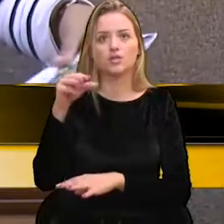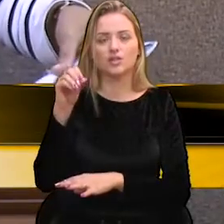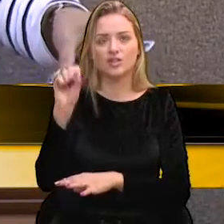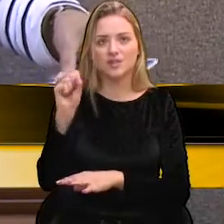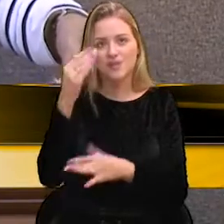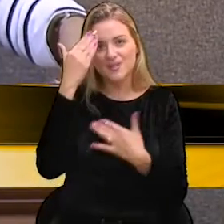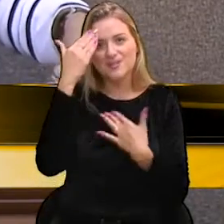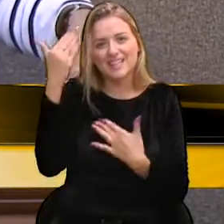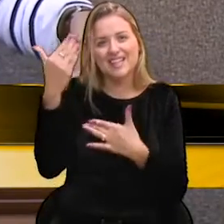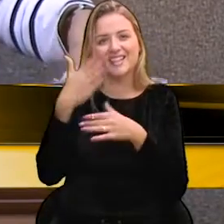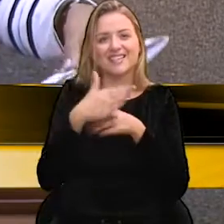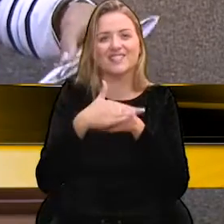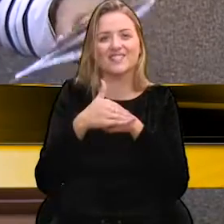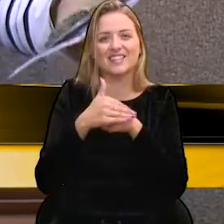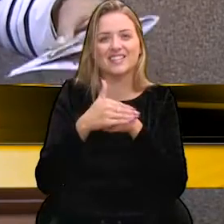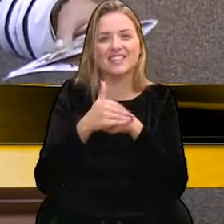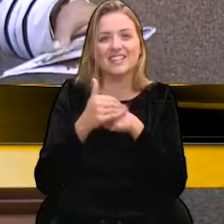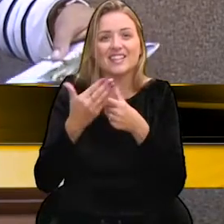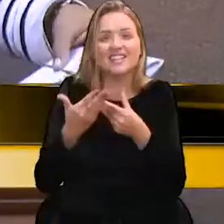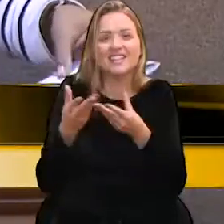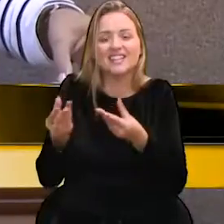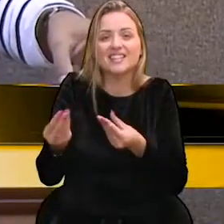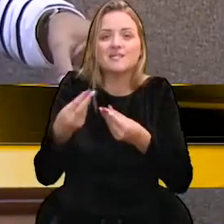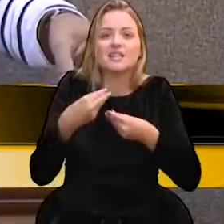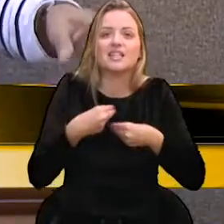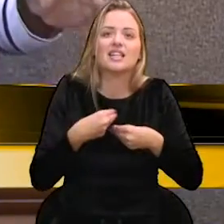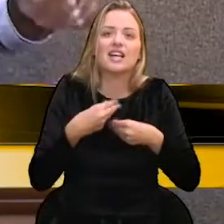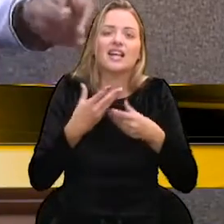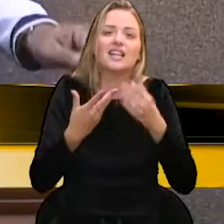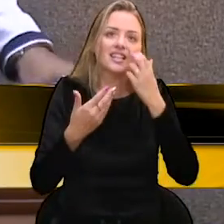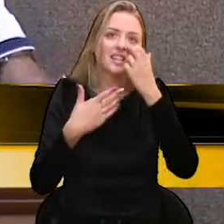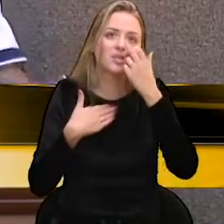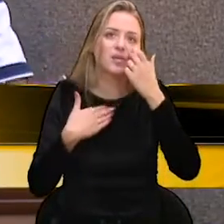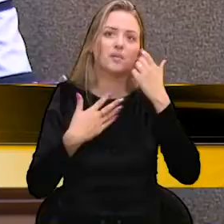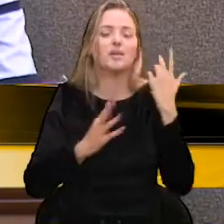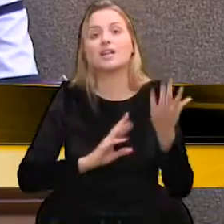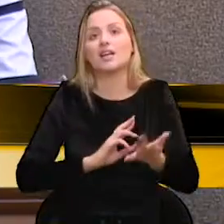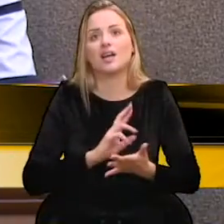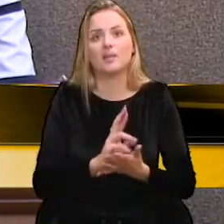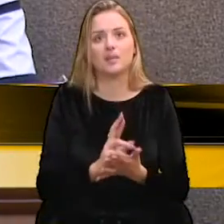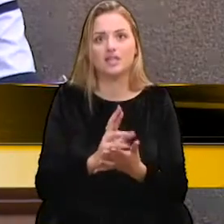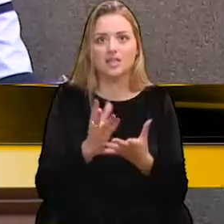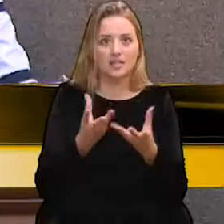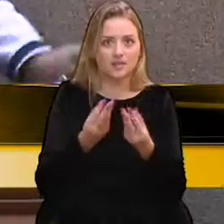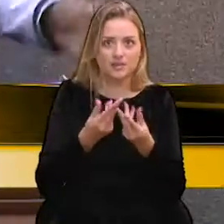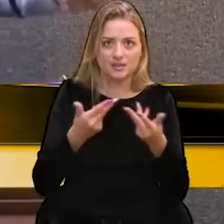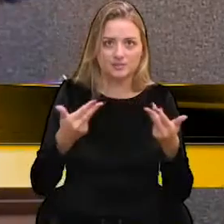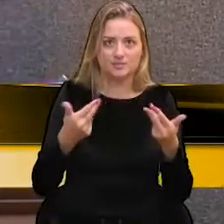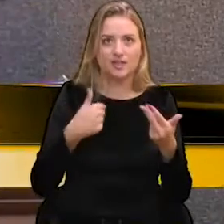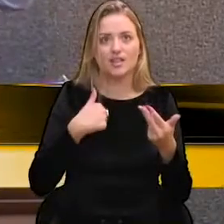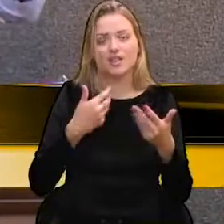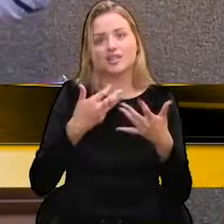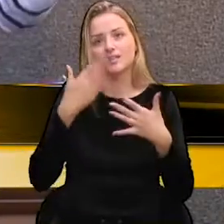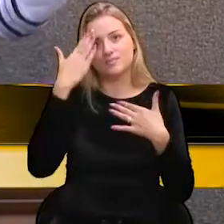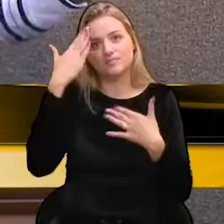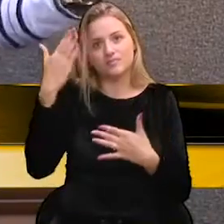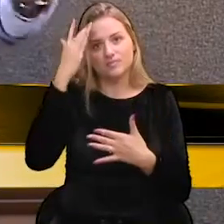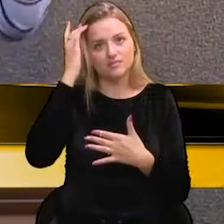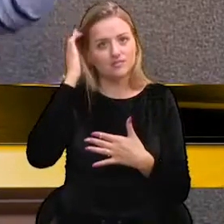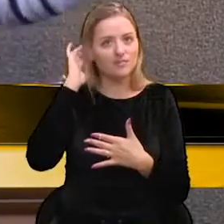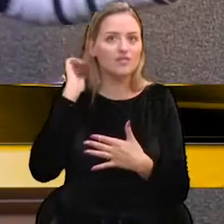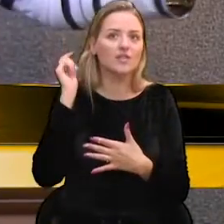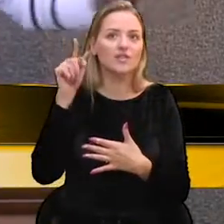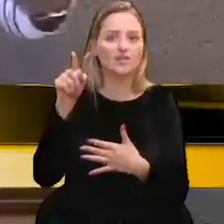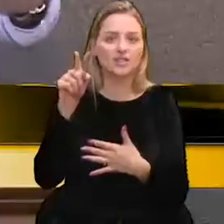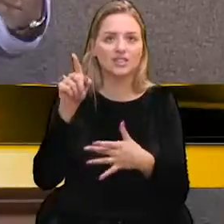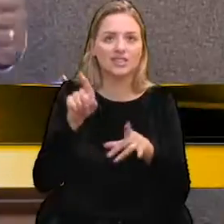esse carinho, né, por esse mimo trazido que para mim particularmente representa muito. Então, agradecer, porque mesmo Vossa Excelência estando lá, de uma